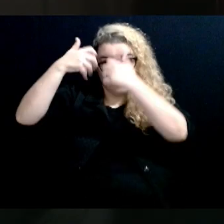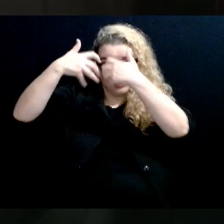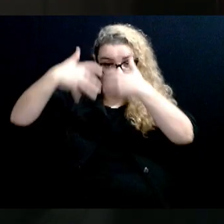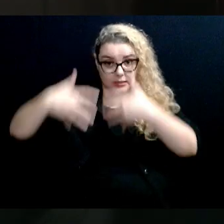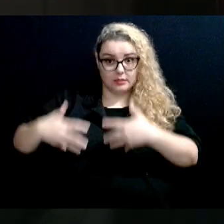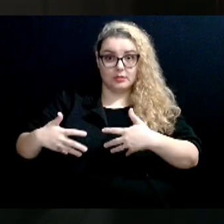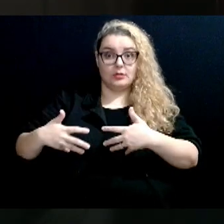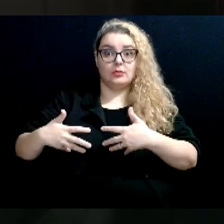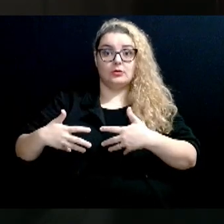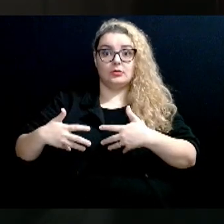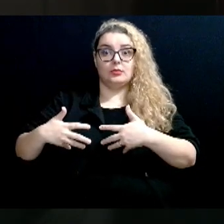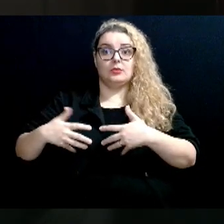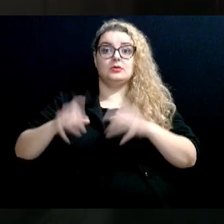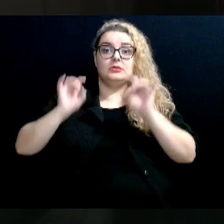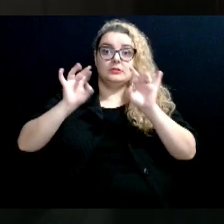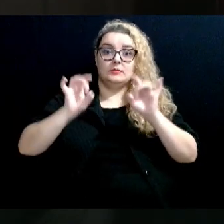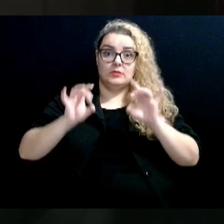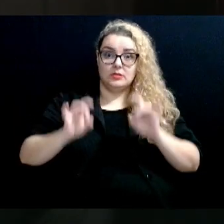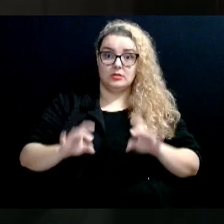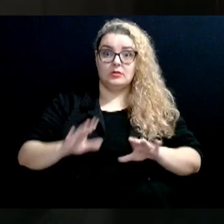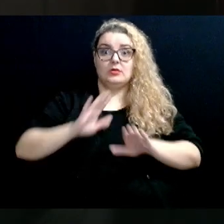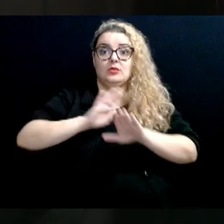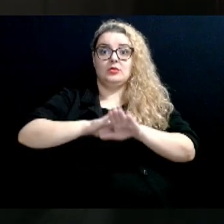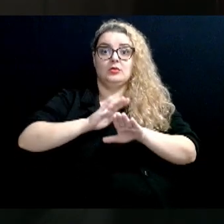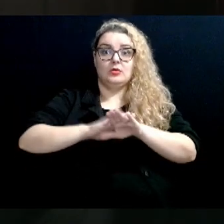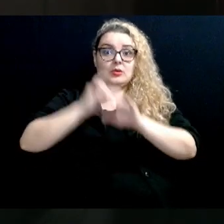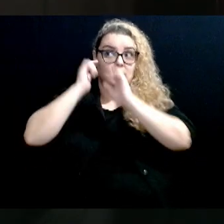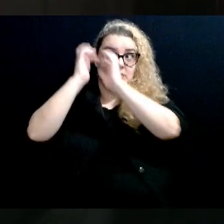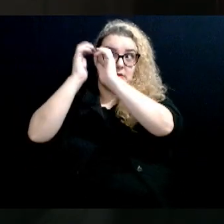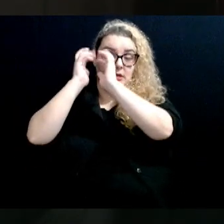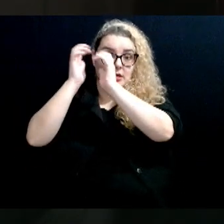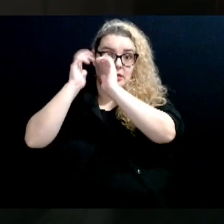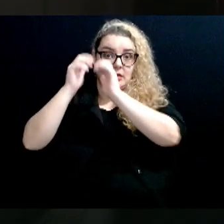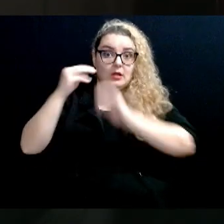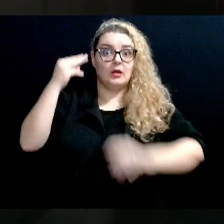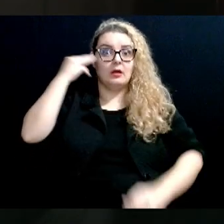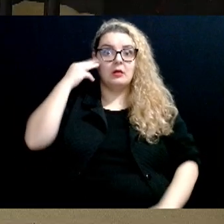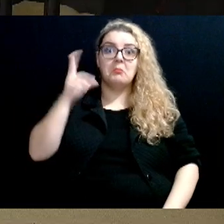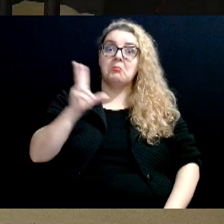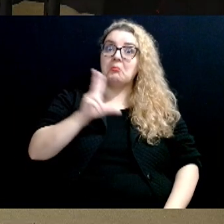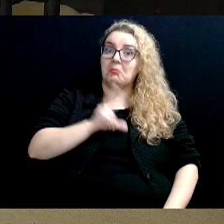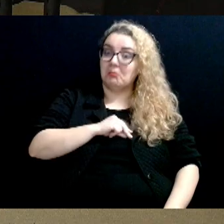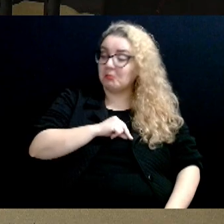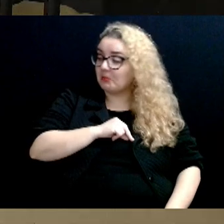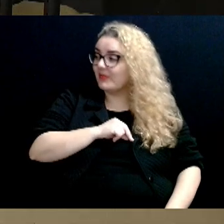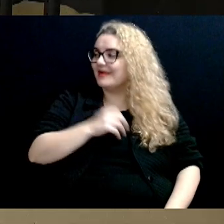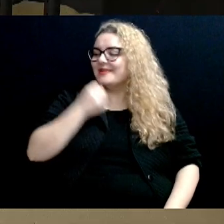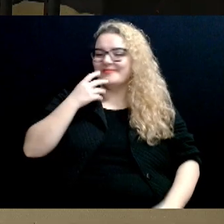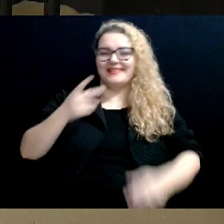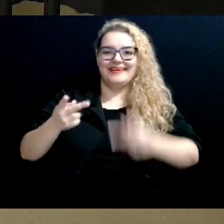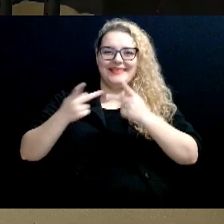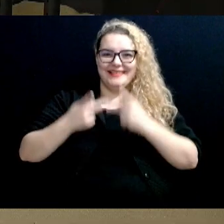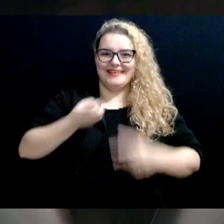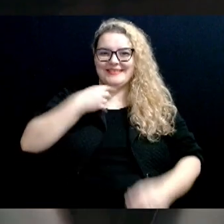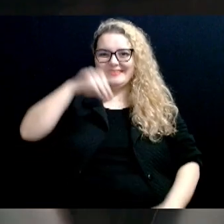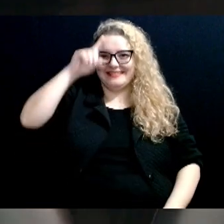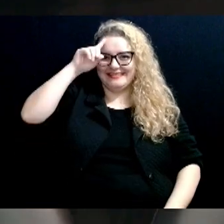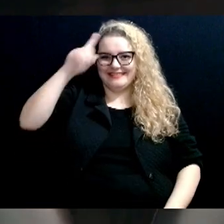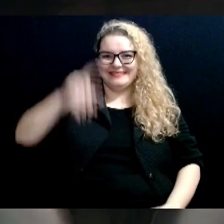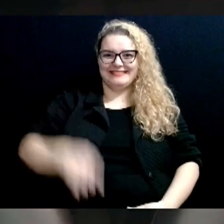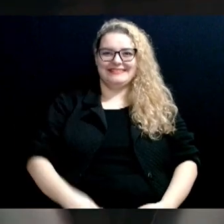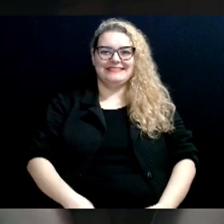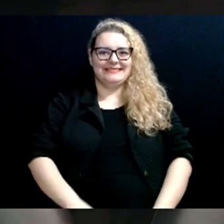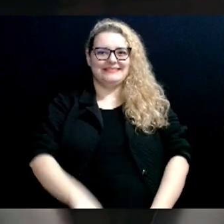neurologista, especialista em funcionamento cerebral e memória. Olha isso, seja bem-vinda, bom dia. Bom dia,